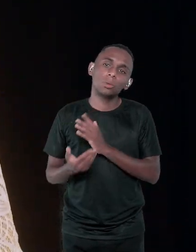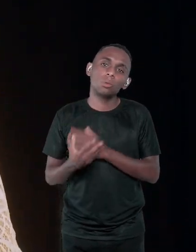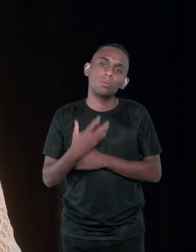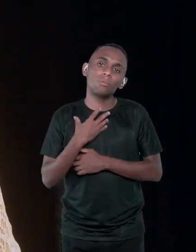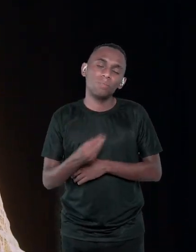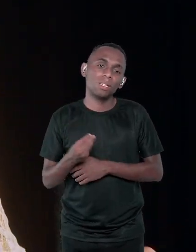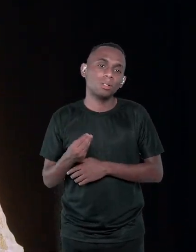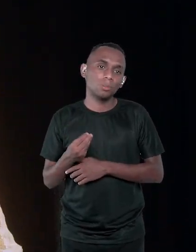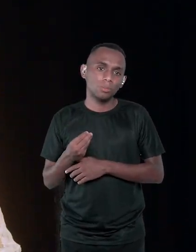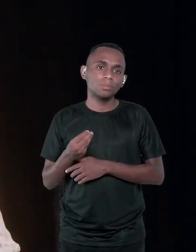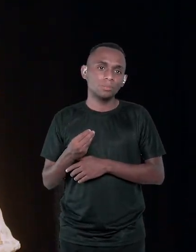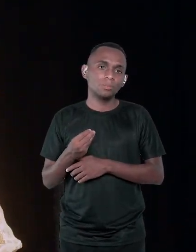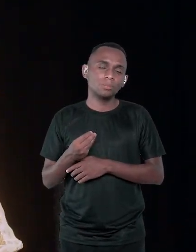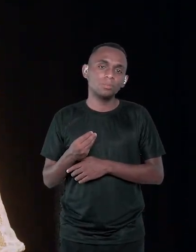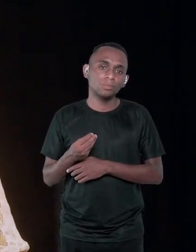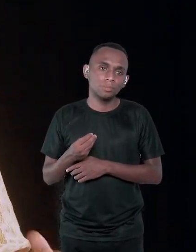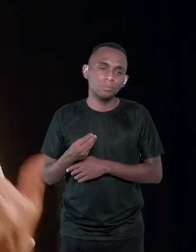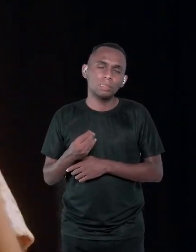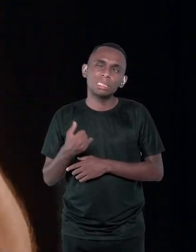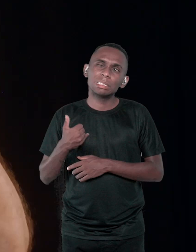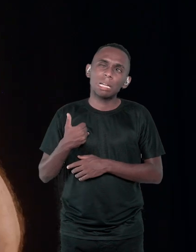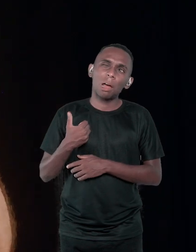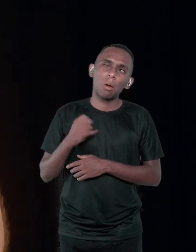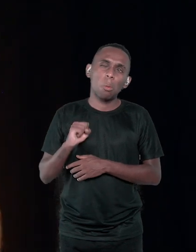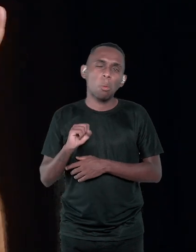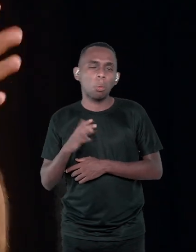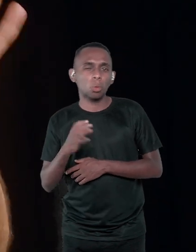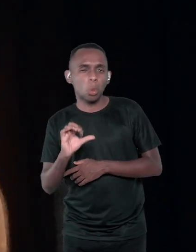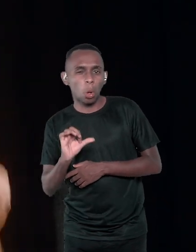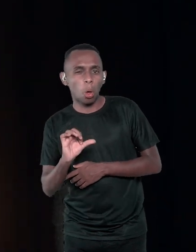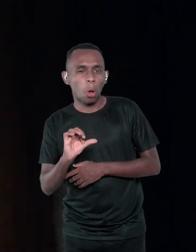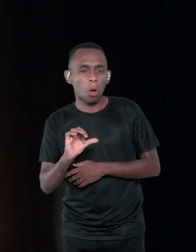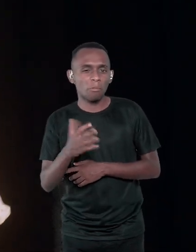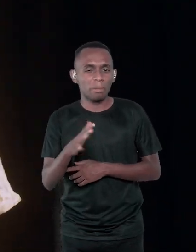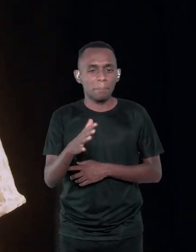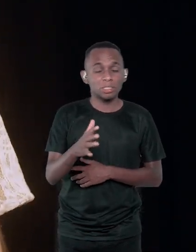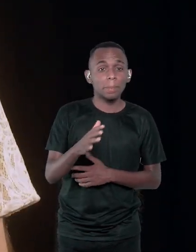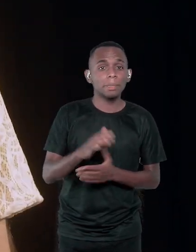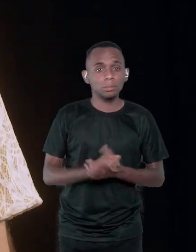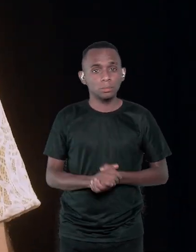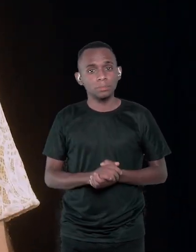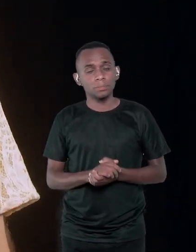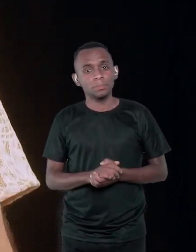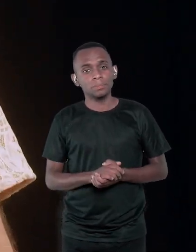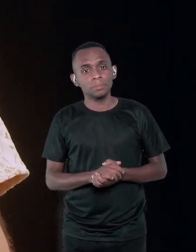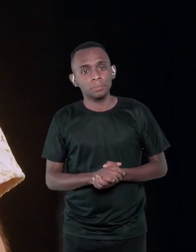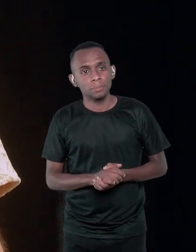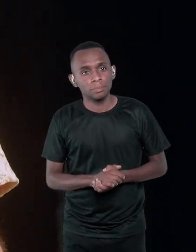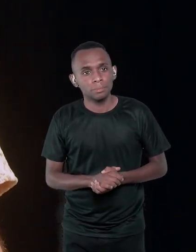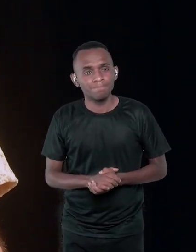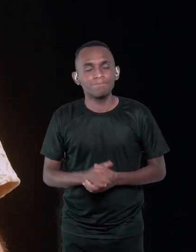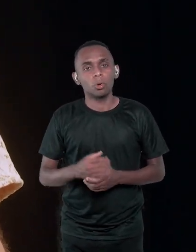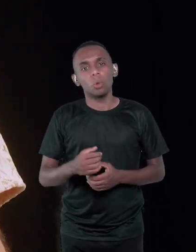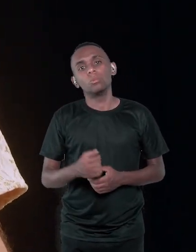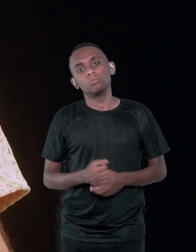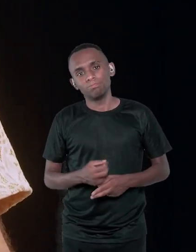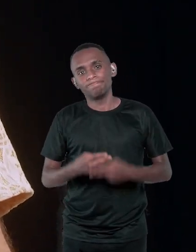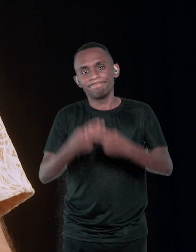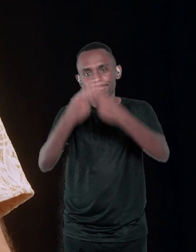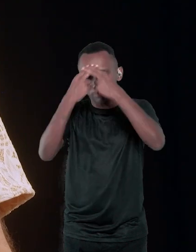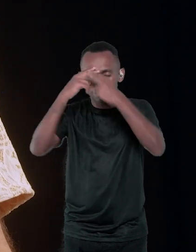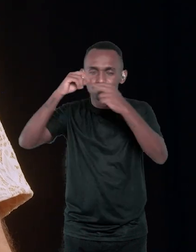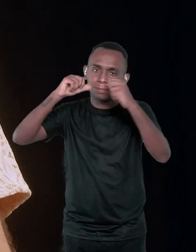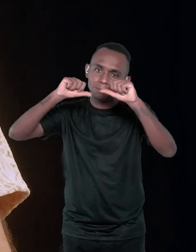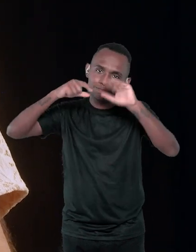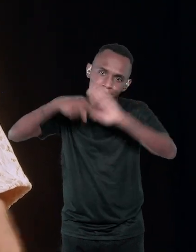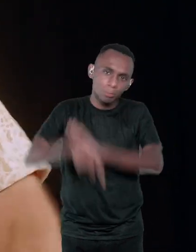Garrincha. O garoto tinha 8, 10 anos, não, menos. Acho que era 8 anos. E foi um trauma terrível,